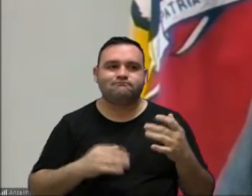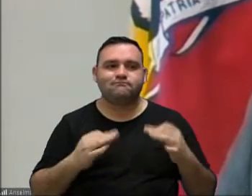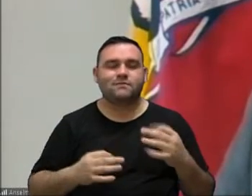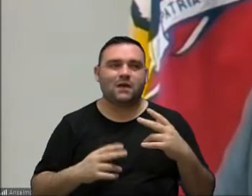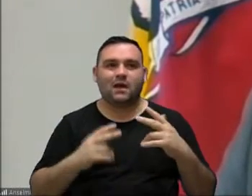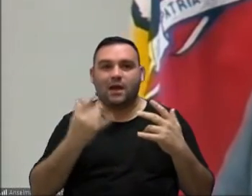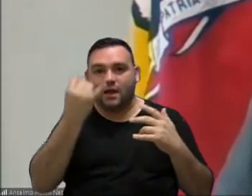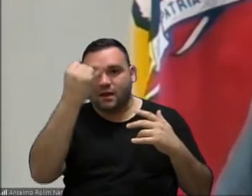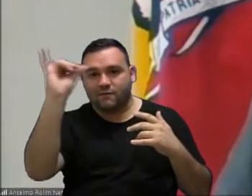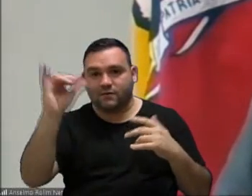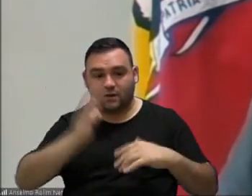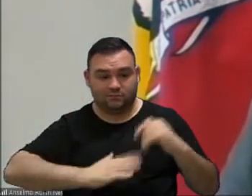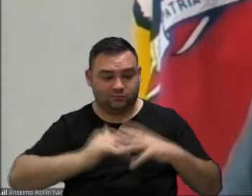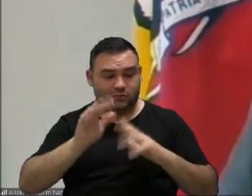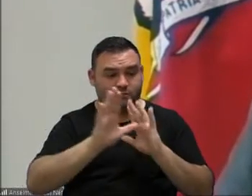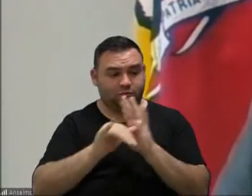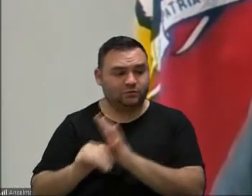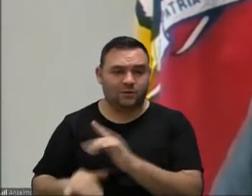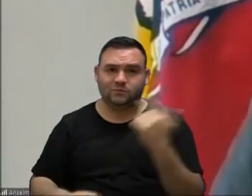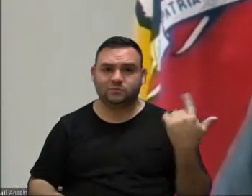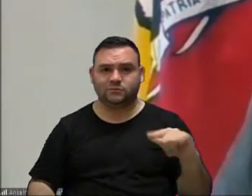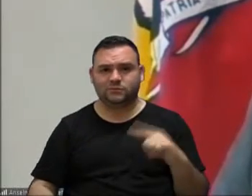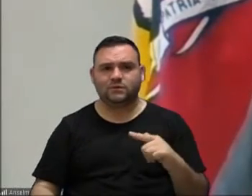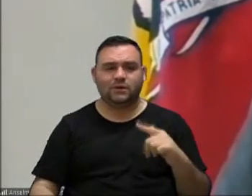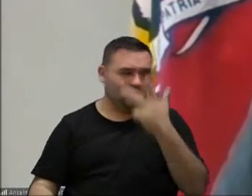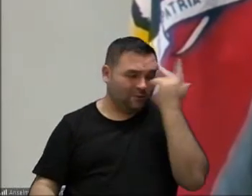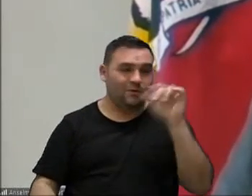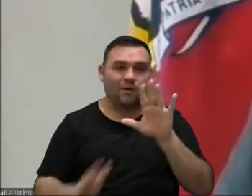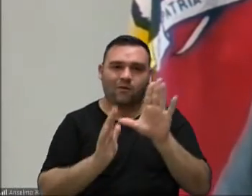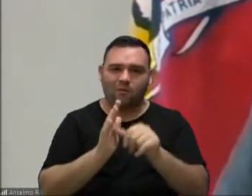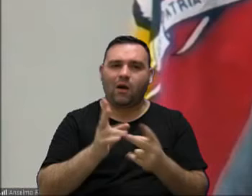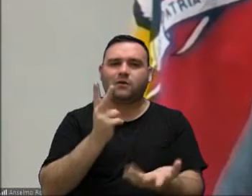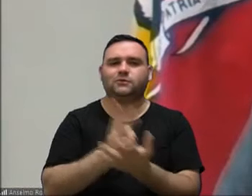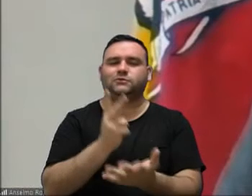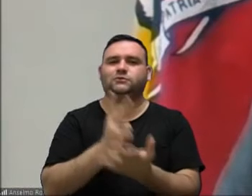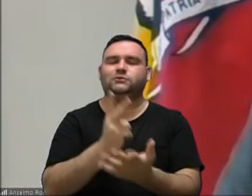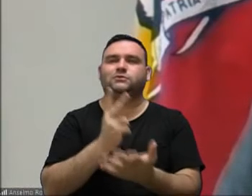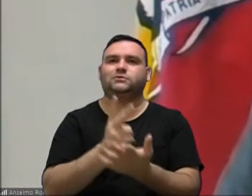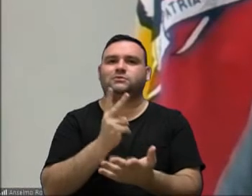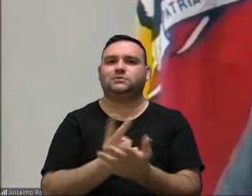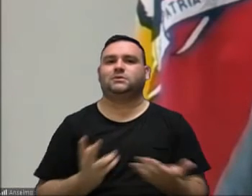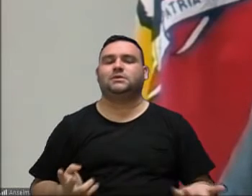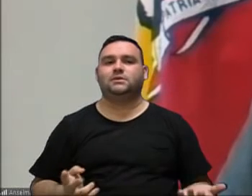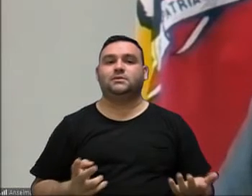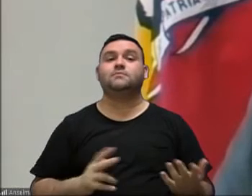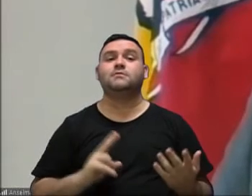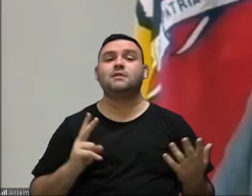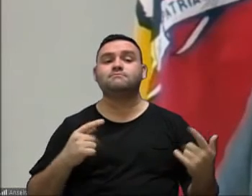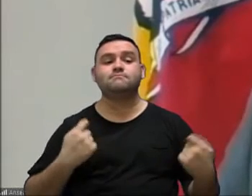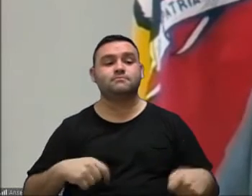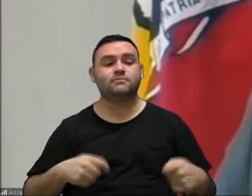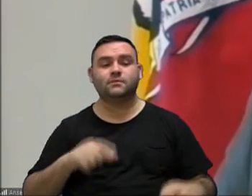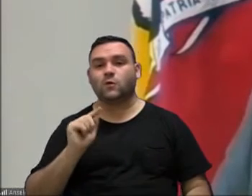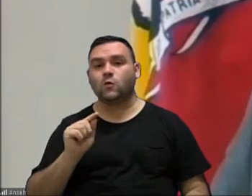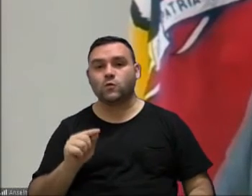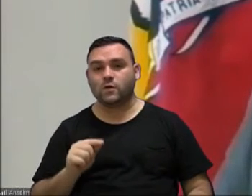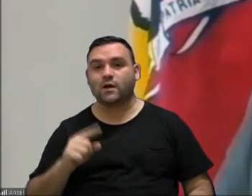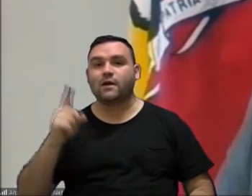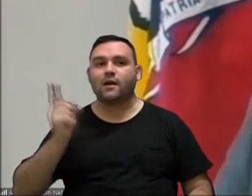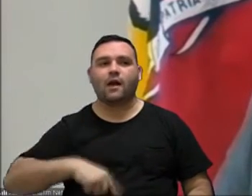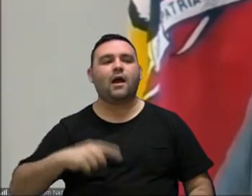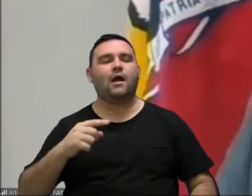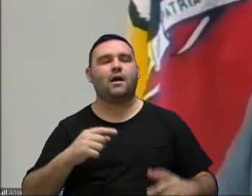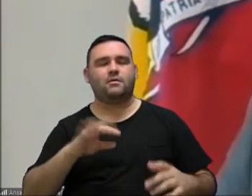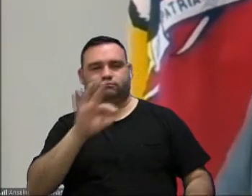coibir a prática delituosa o delito vai continuar acontecendo o que precisa ter é